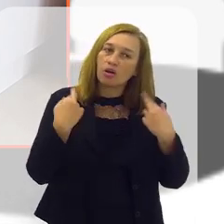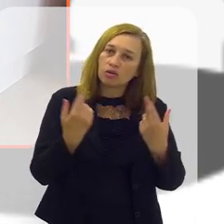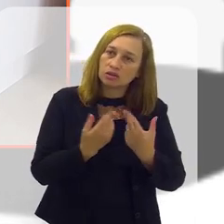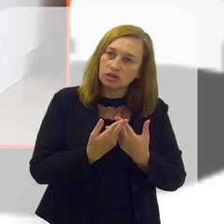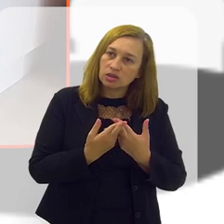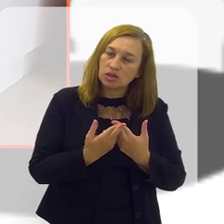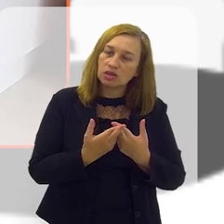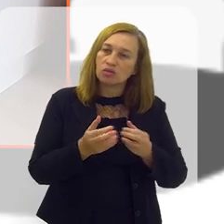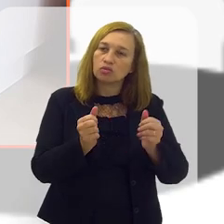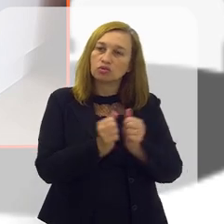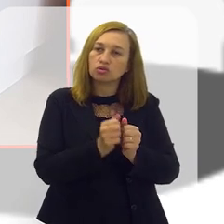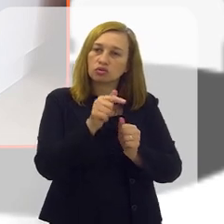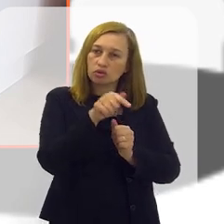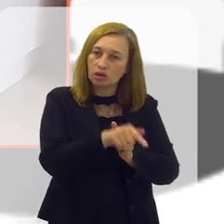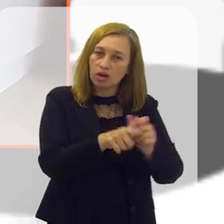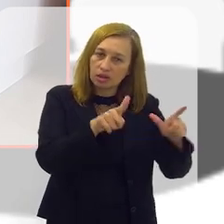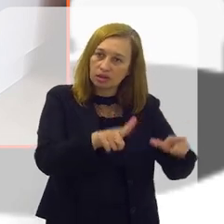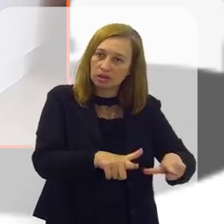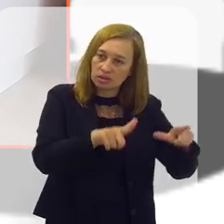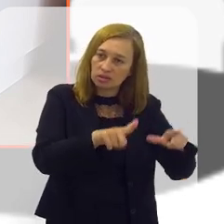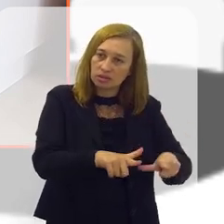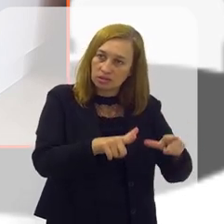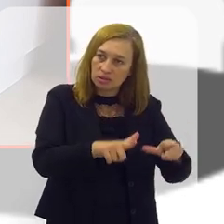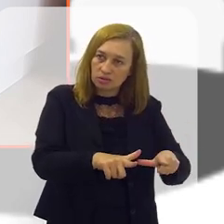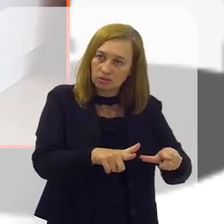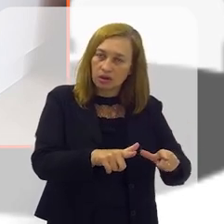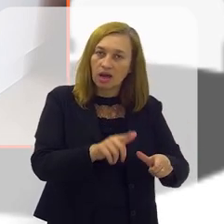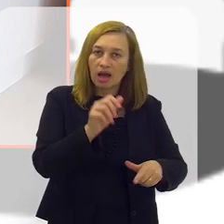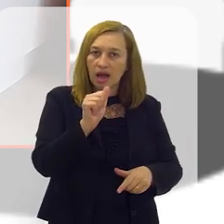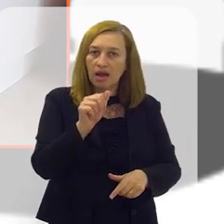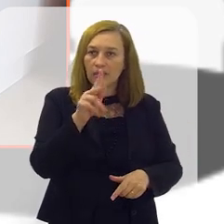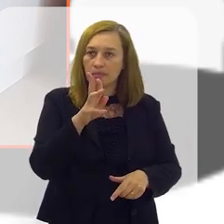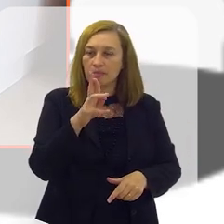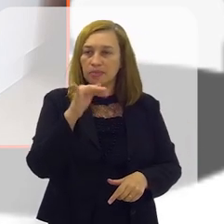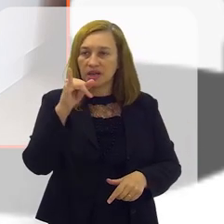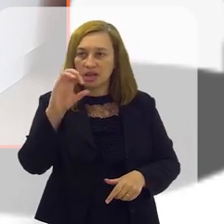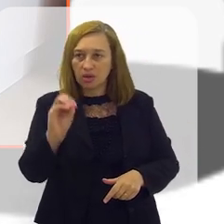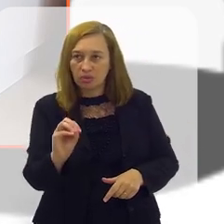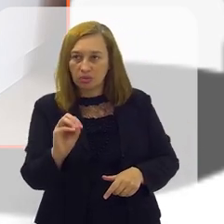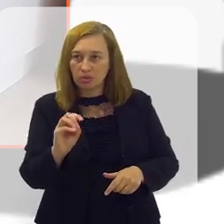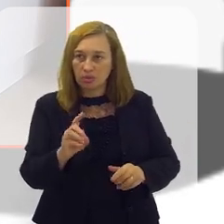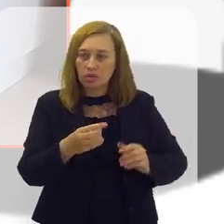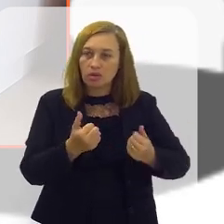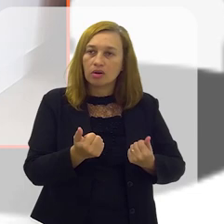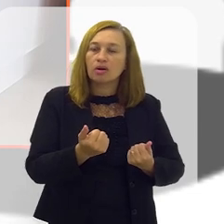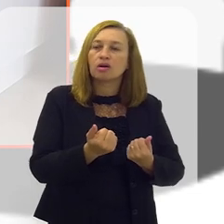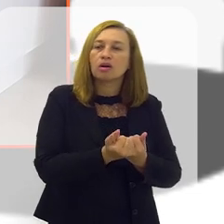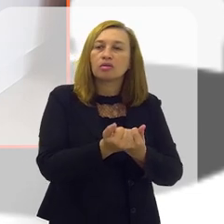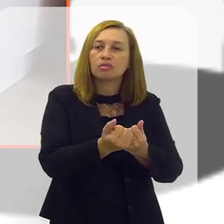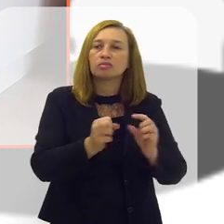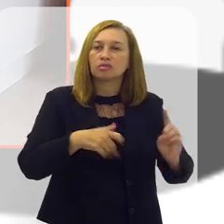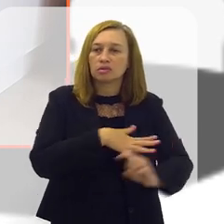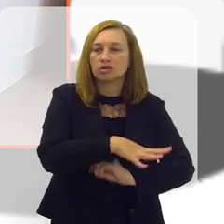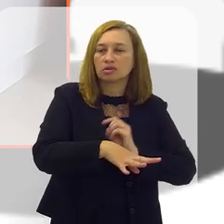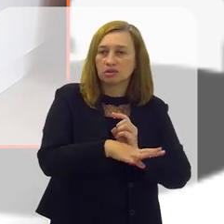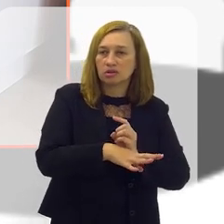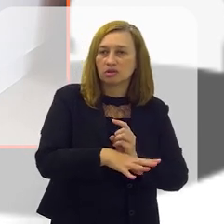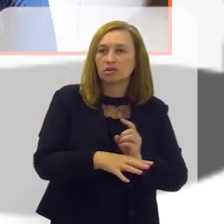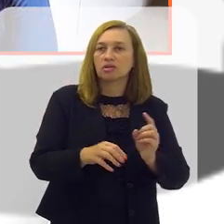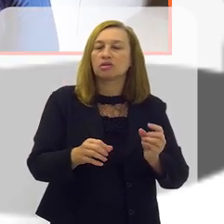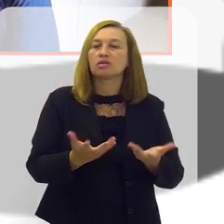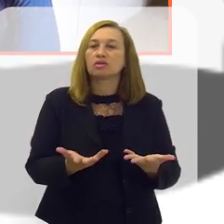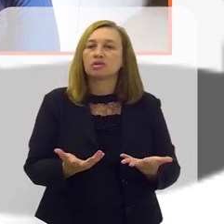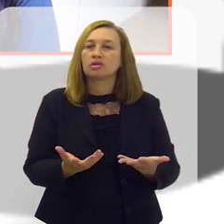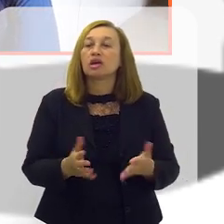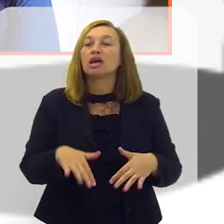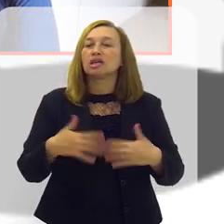fazem uma reunião de cooperação de recuperação nesse abrigo, cooperando com a assistência social do município.